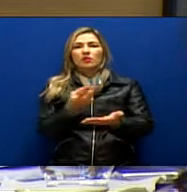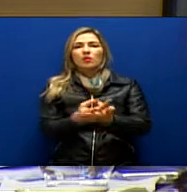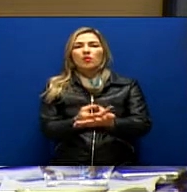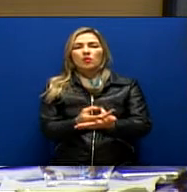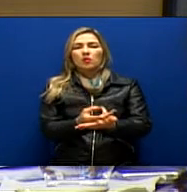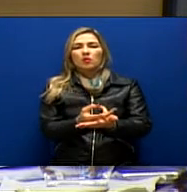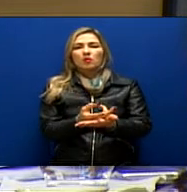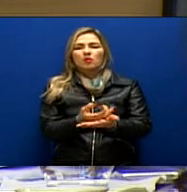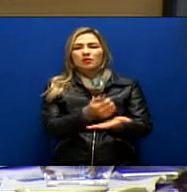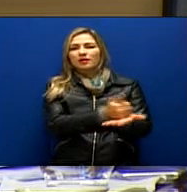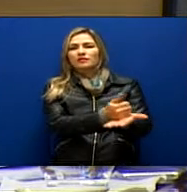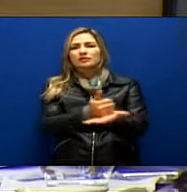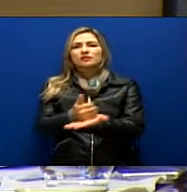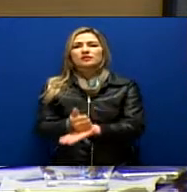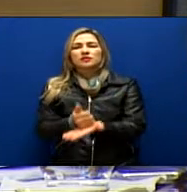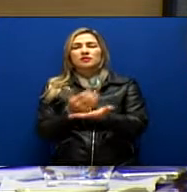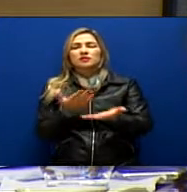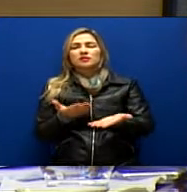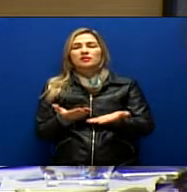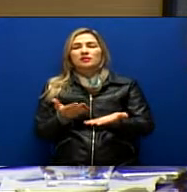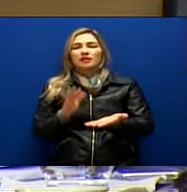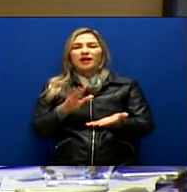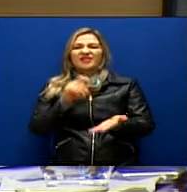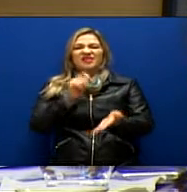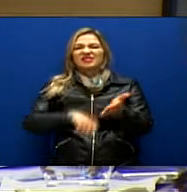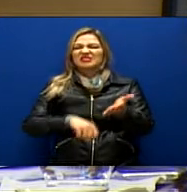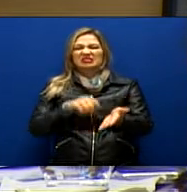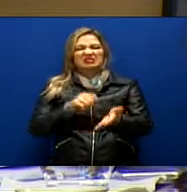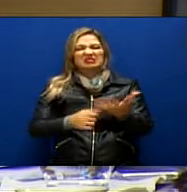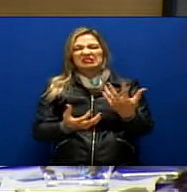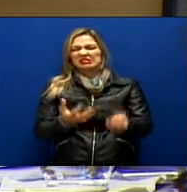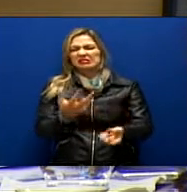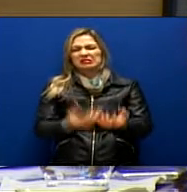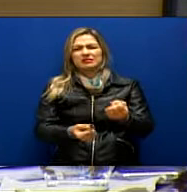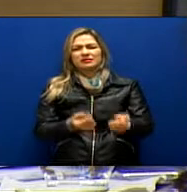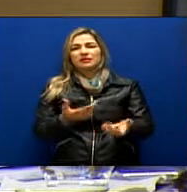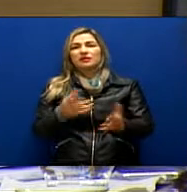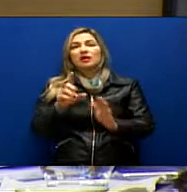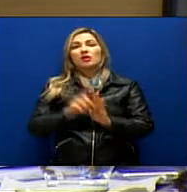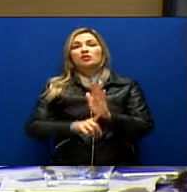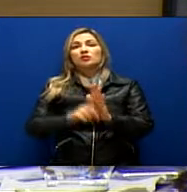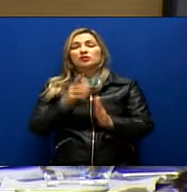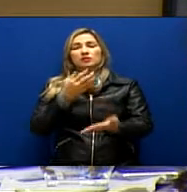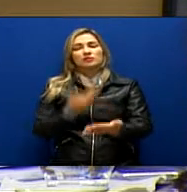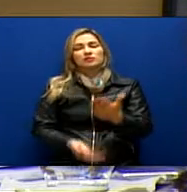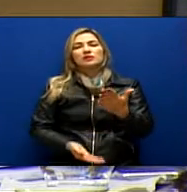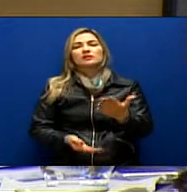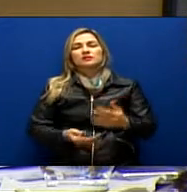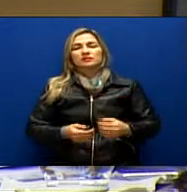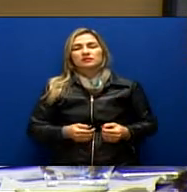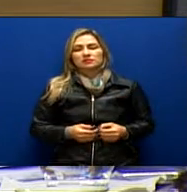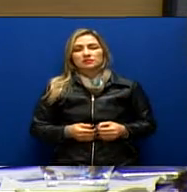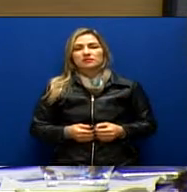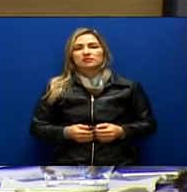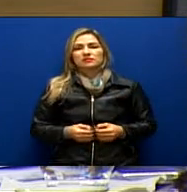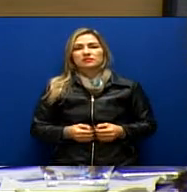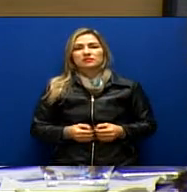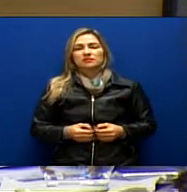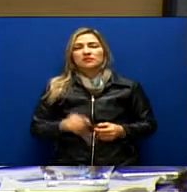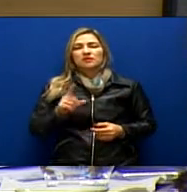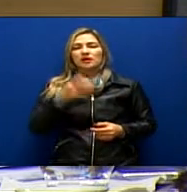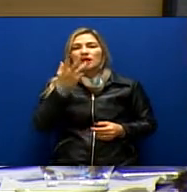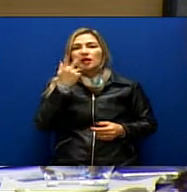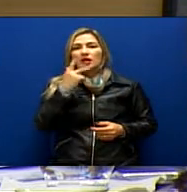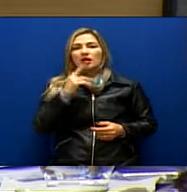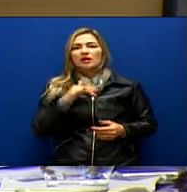assinando para ir perdendo o seu direito, né? Já nós passamos por isso também um dia atrás aí. Uma situação muito... A criança morreu na cidade